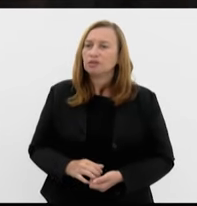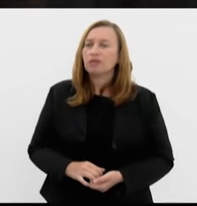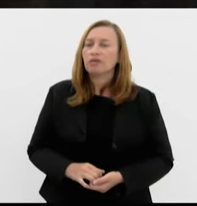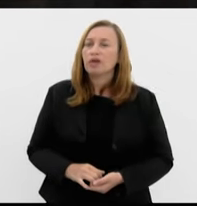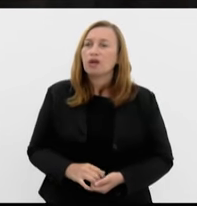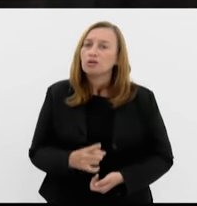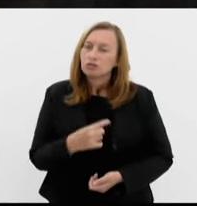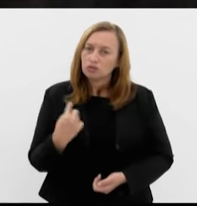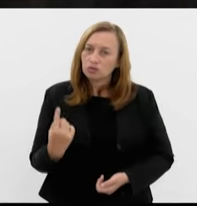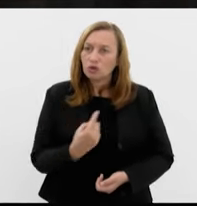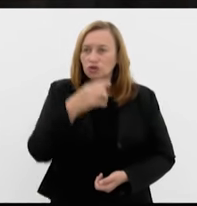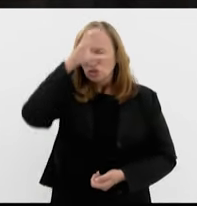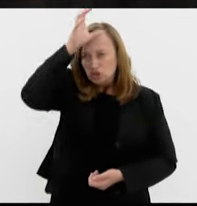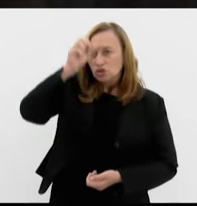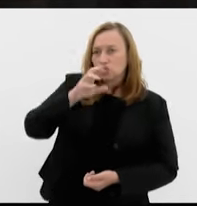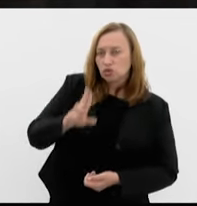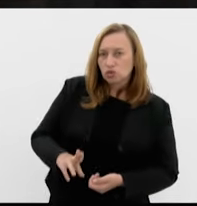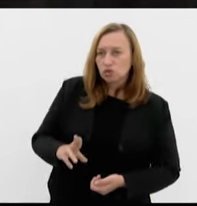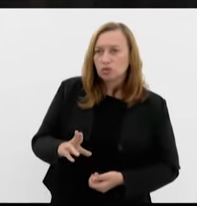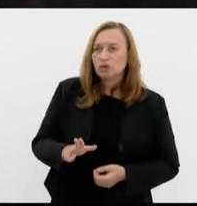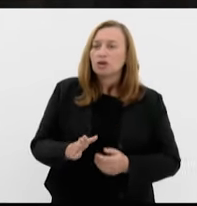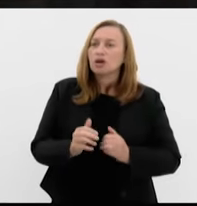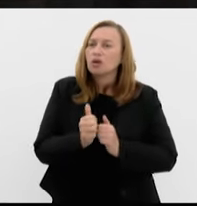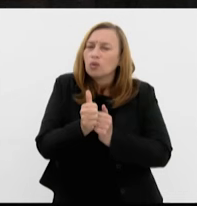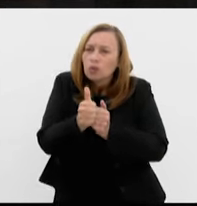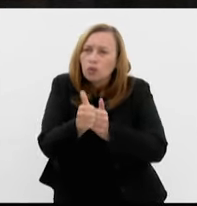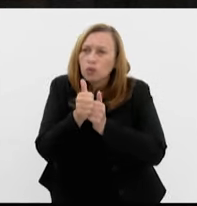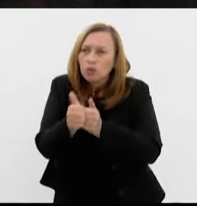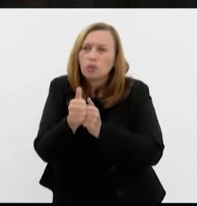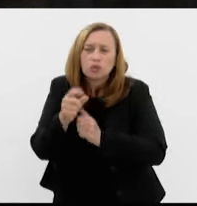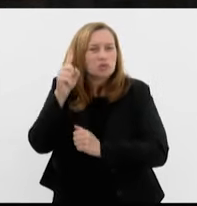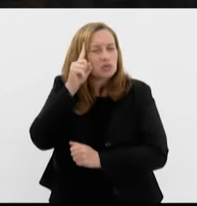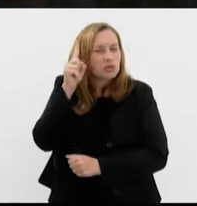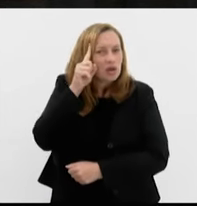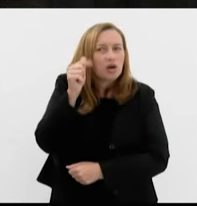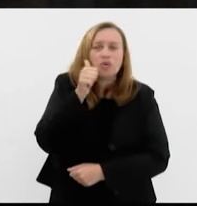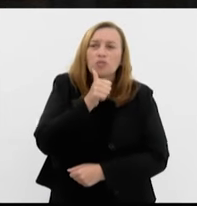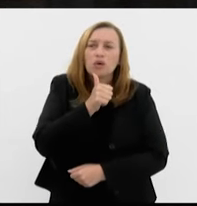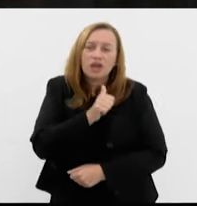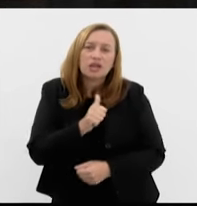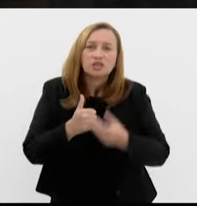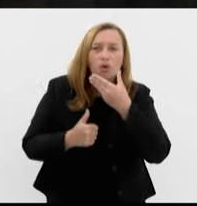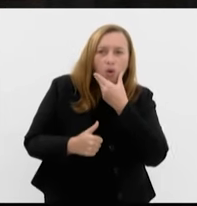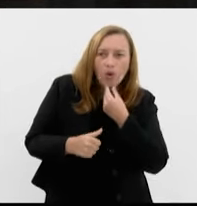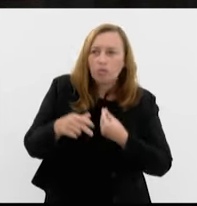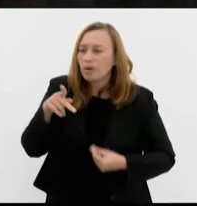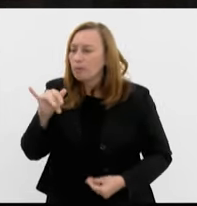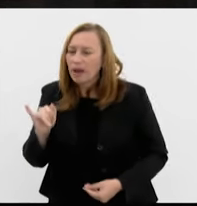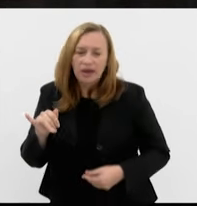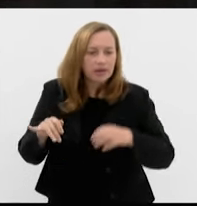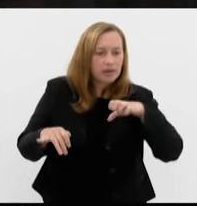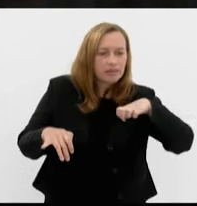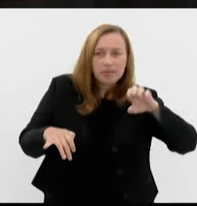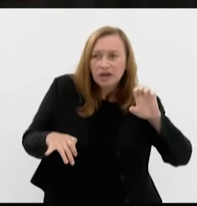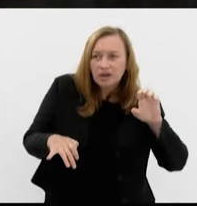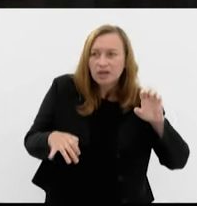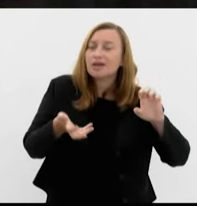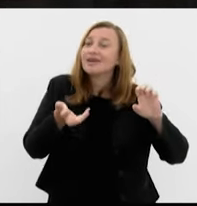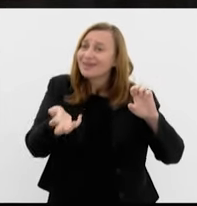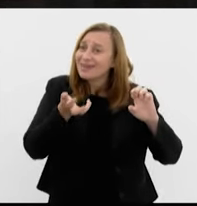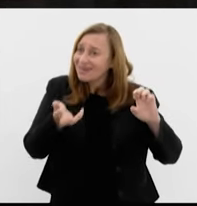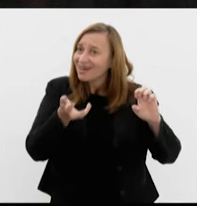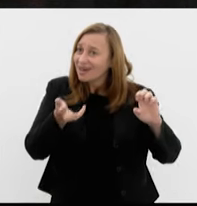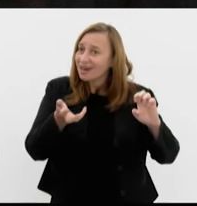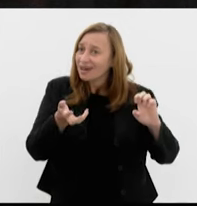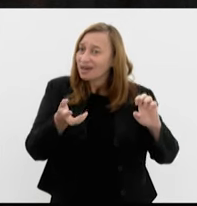nós acompanhamos diariamente mulheres homens pais e mães que querem